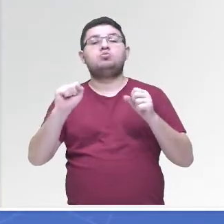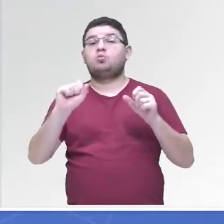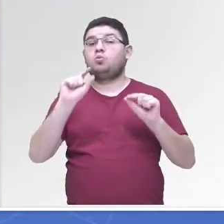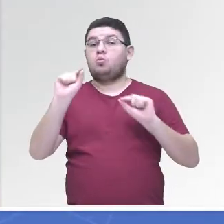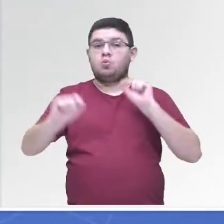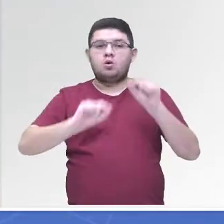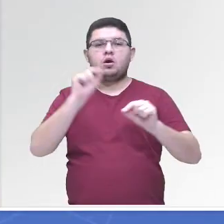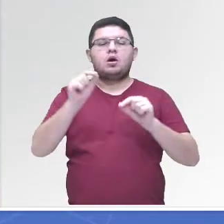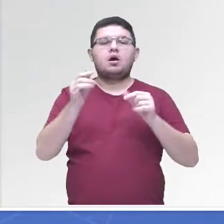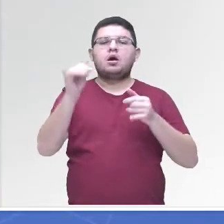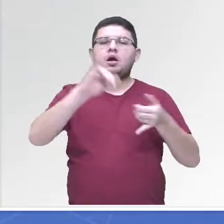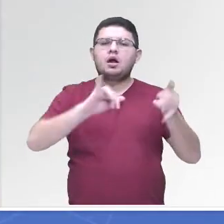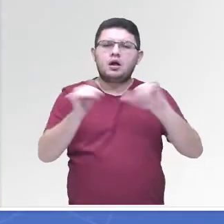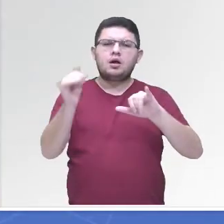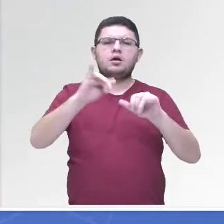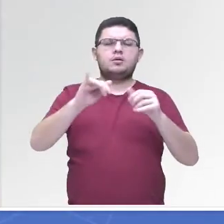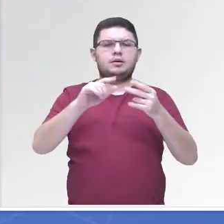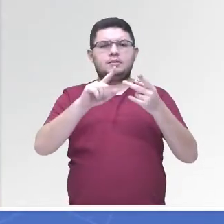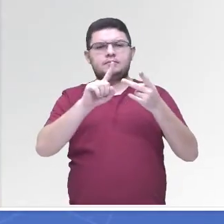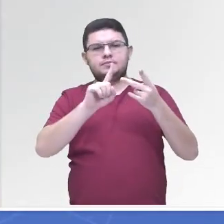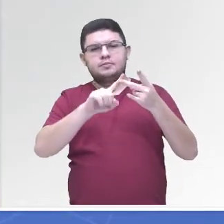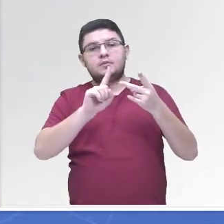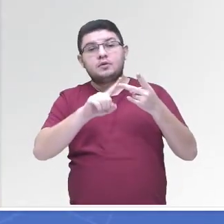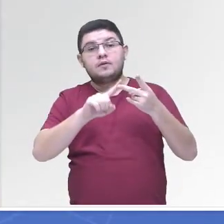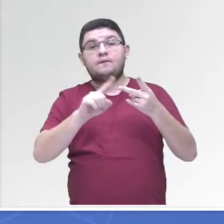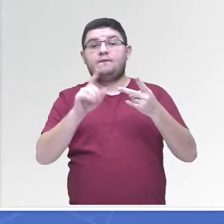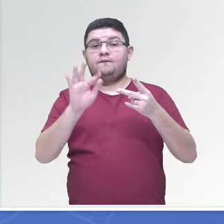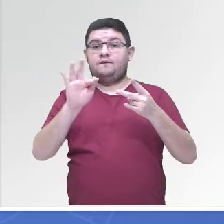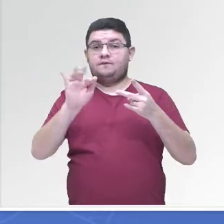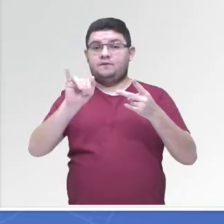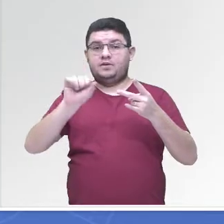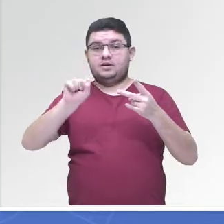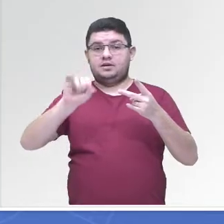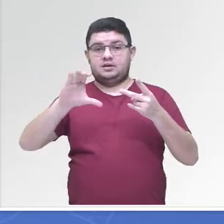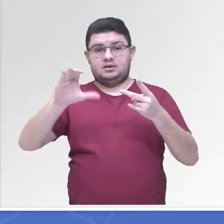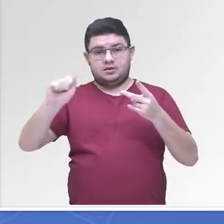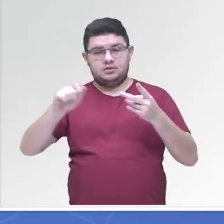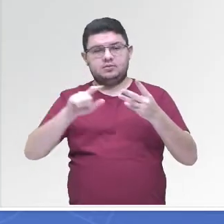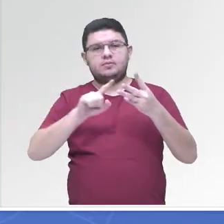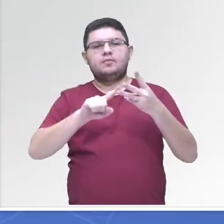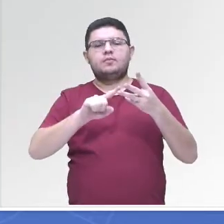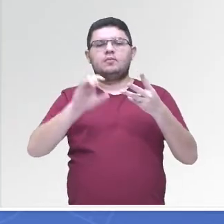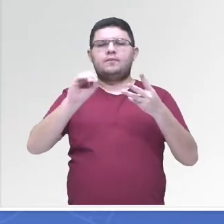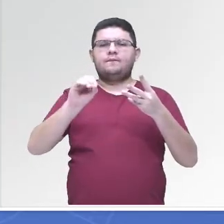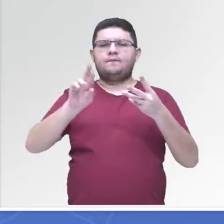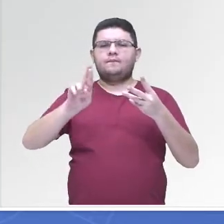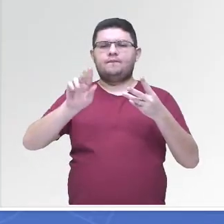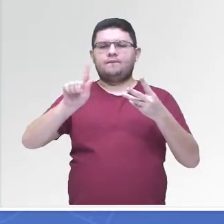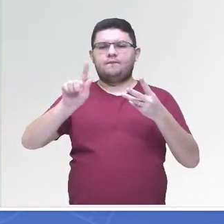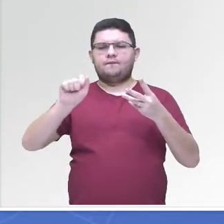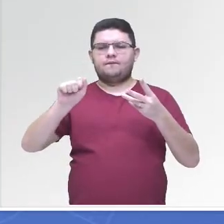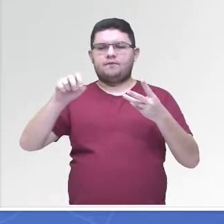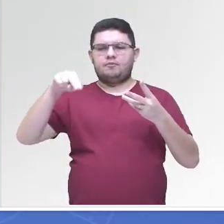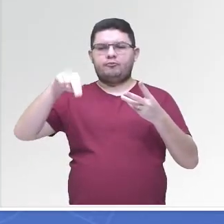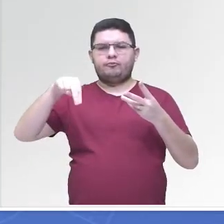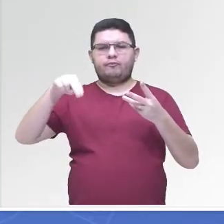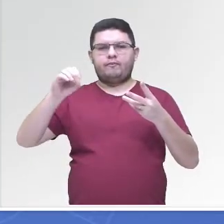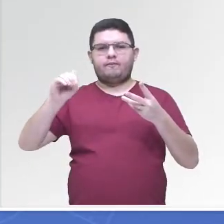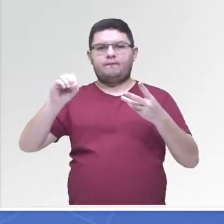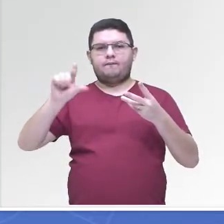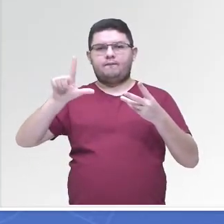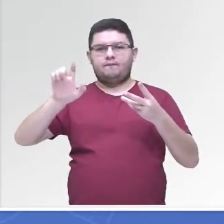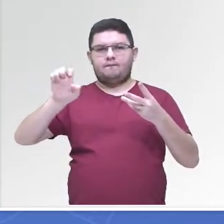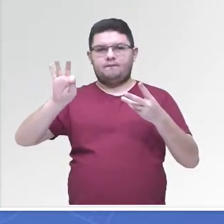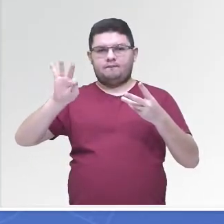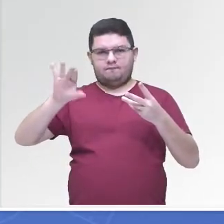específicas as químicas, físicas e organolépticas, né? Então, nós temos as propriedades específicas são aquelas que o nome já diz,